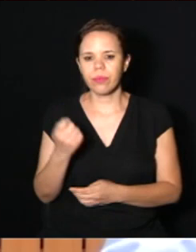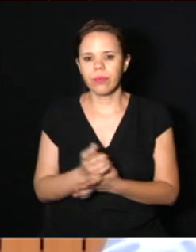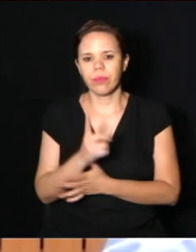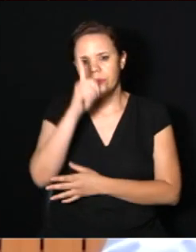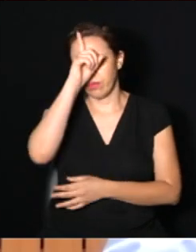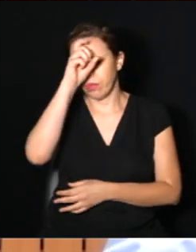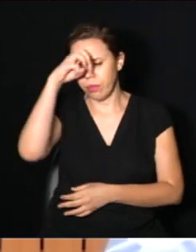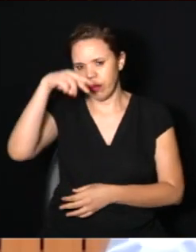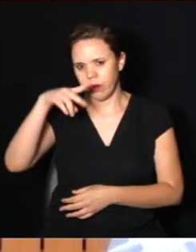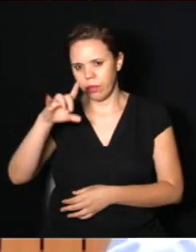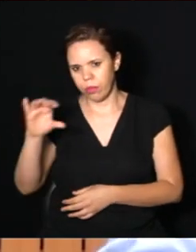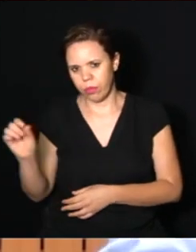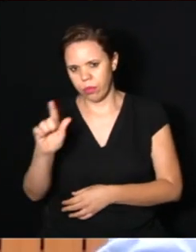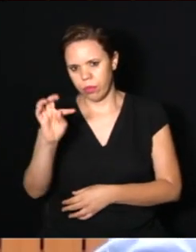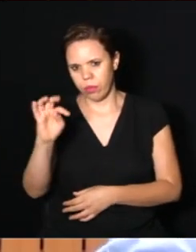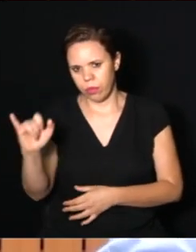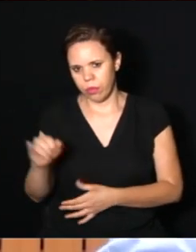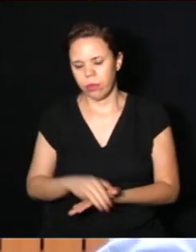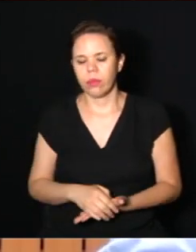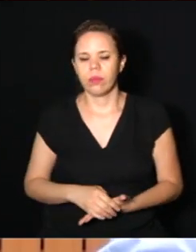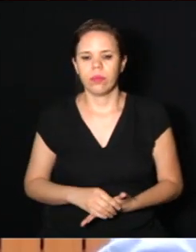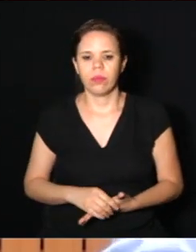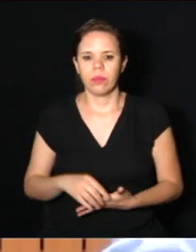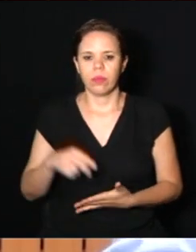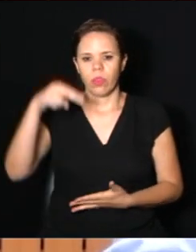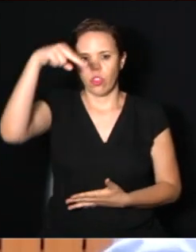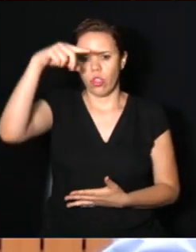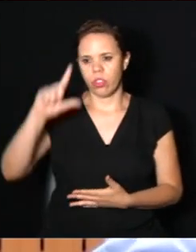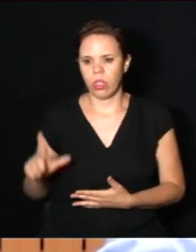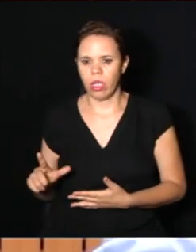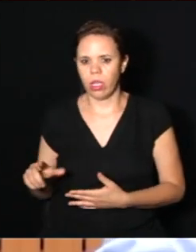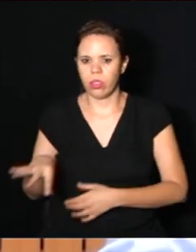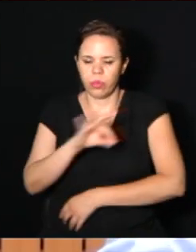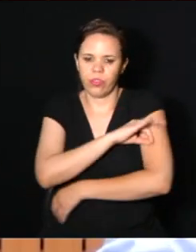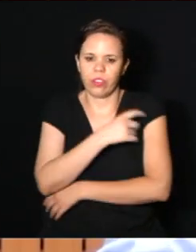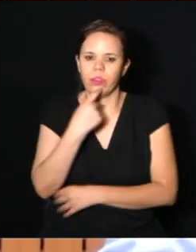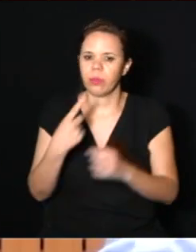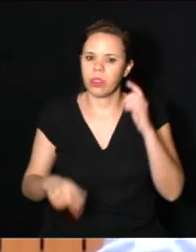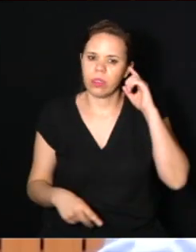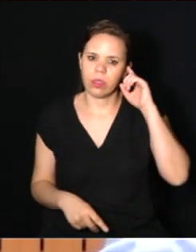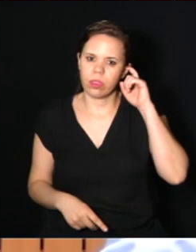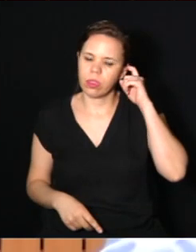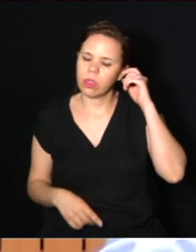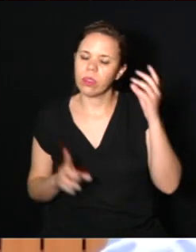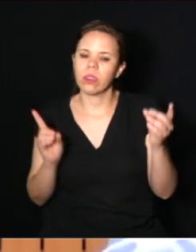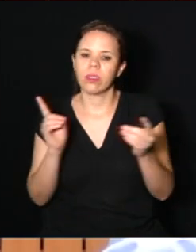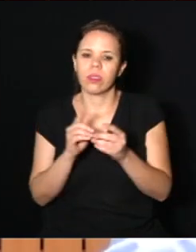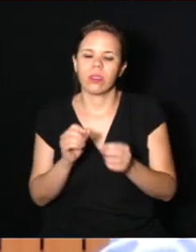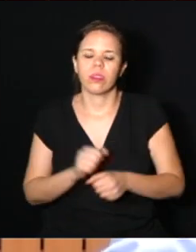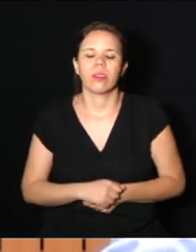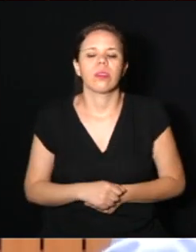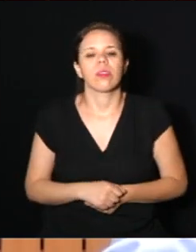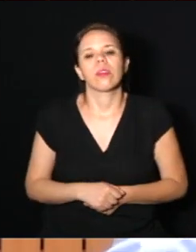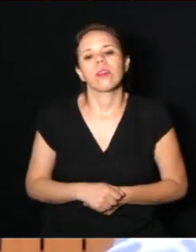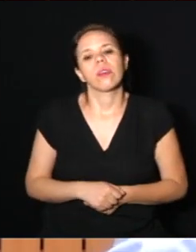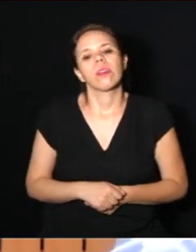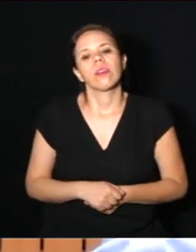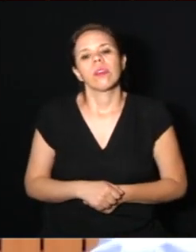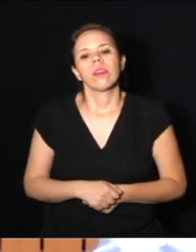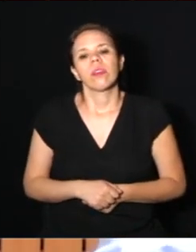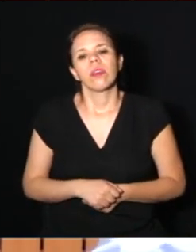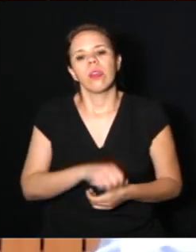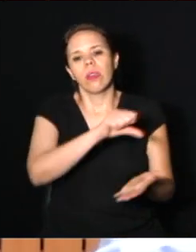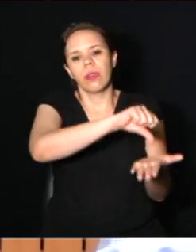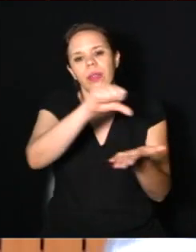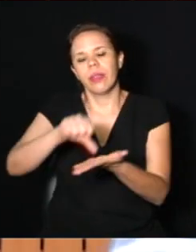o SAD Norte e Leste sempre foi de administração direta da Prefeitura de Campinas, e o serviço na região Sudoeste, já há